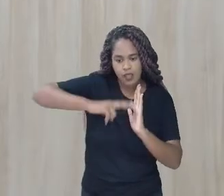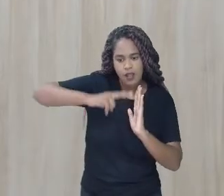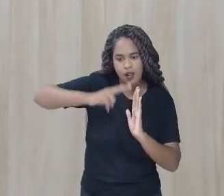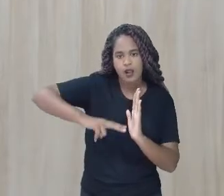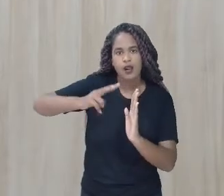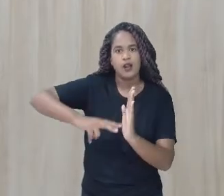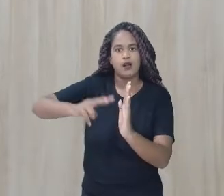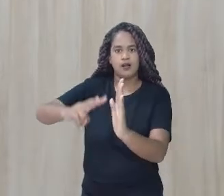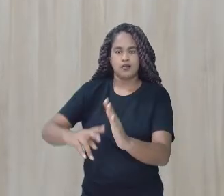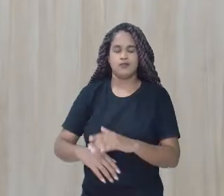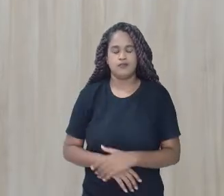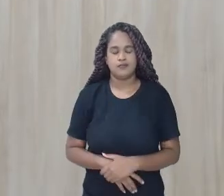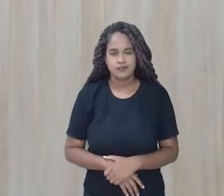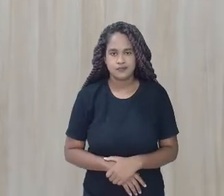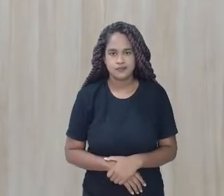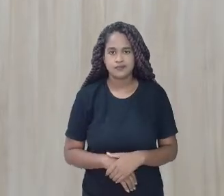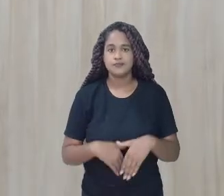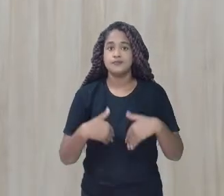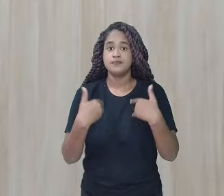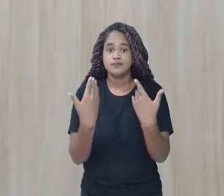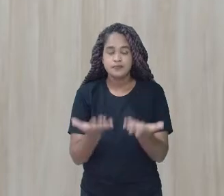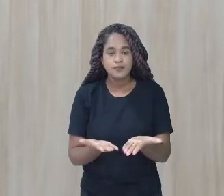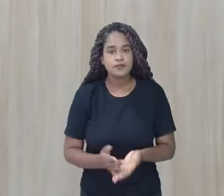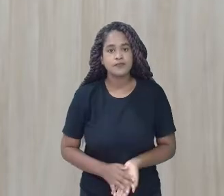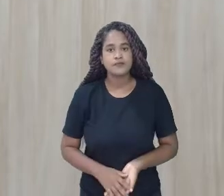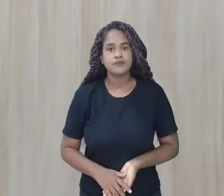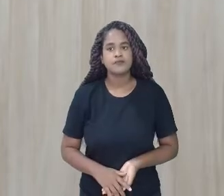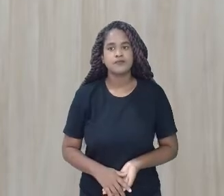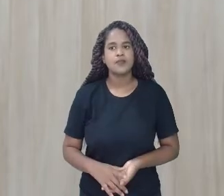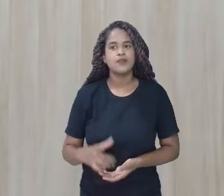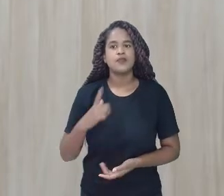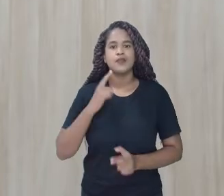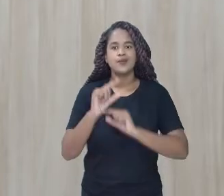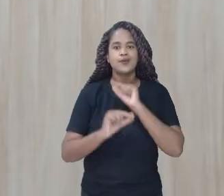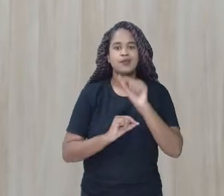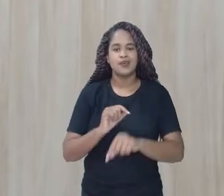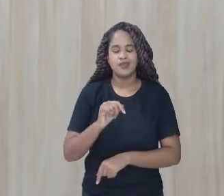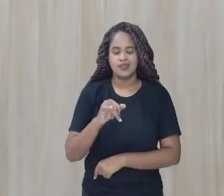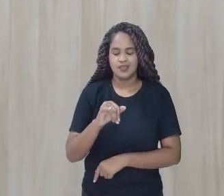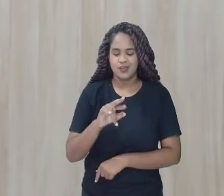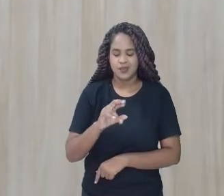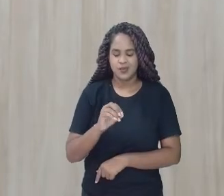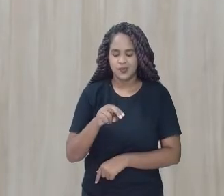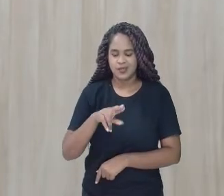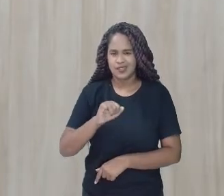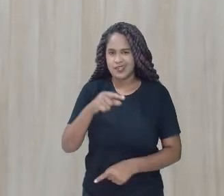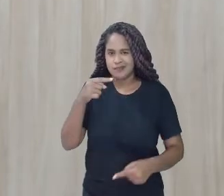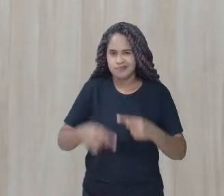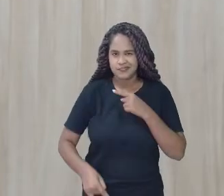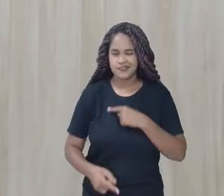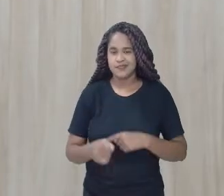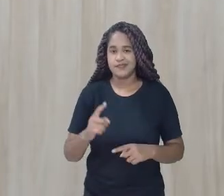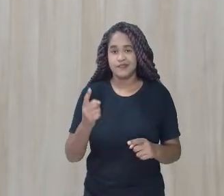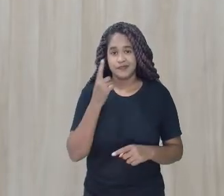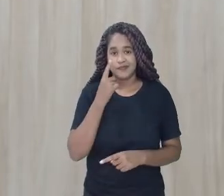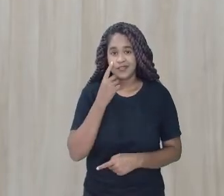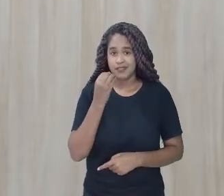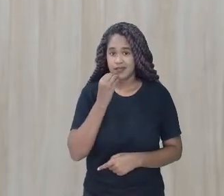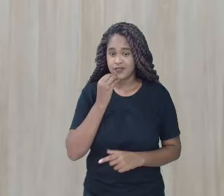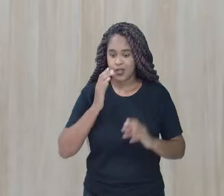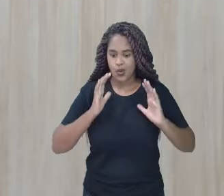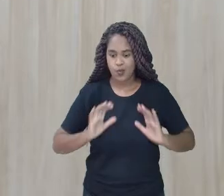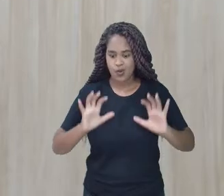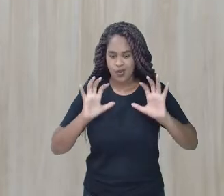despertado ao longo da narrativa. Então, nós temos aí uma ironia de comportamento. Uma pessoa que deveria agir de tal forma, mas, na verdade,